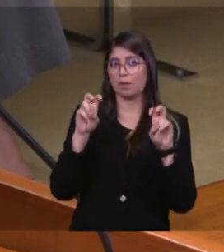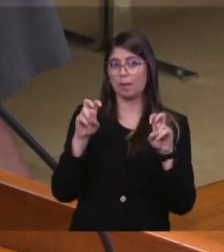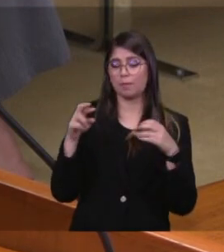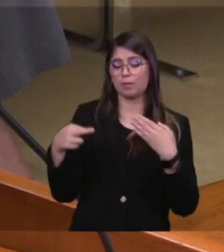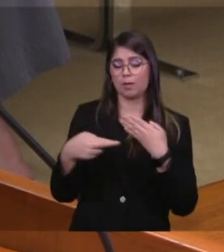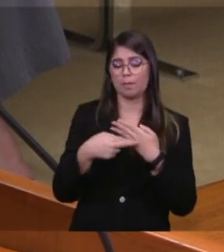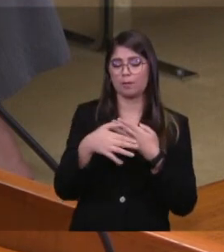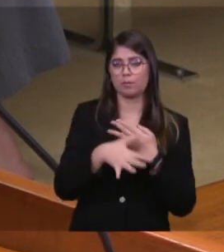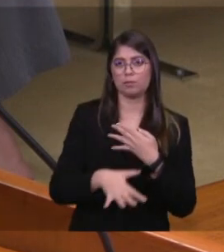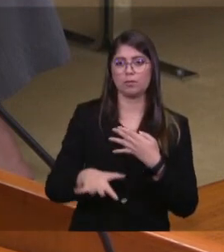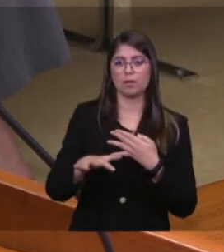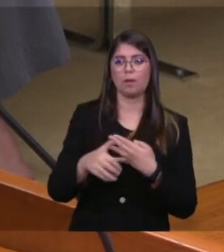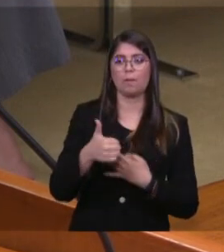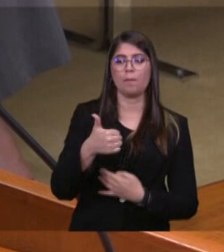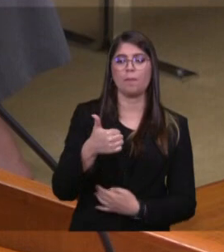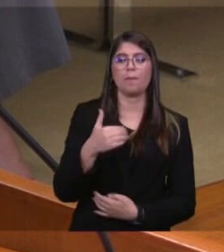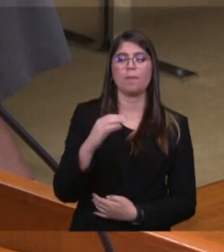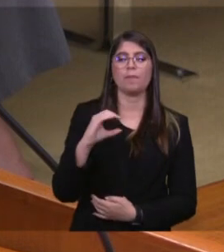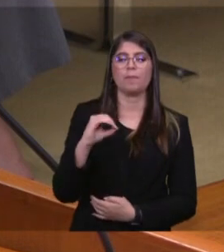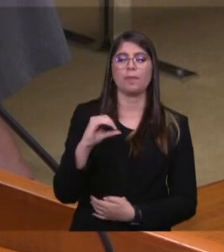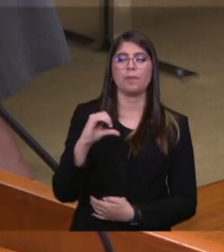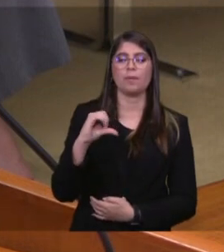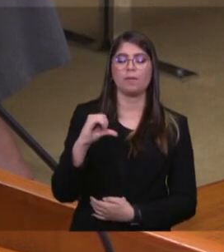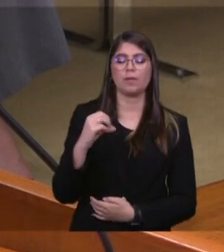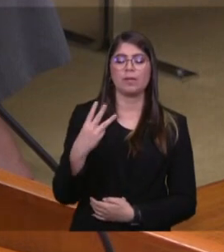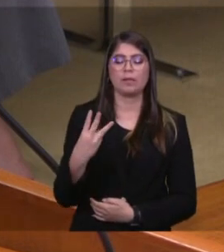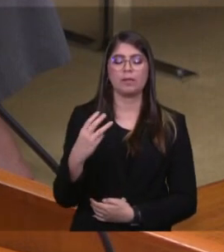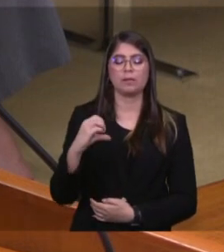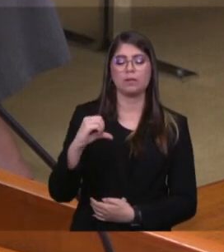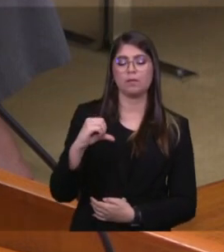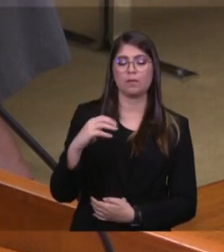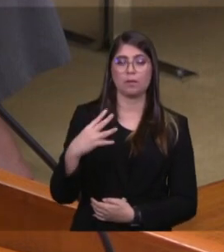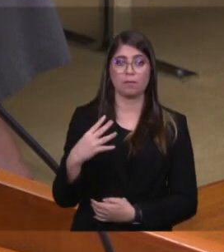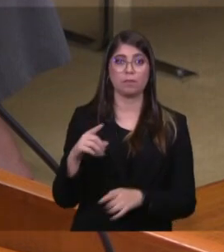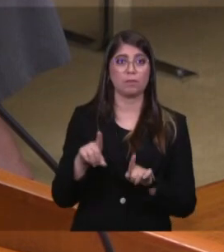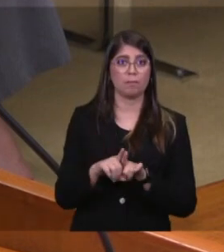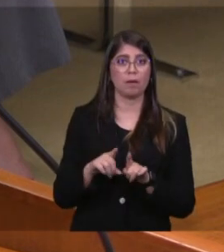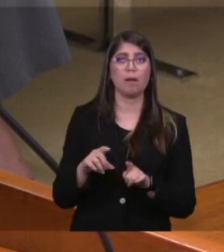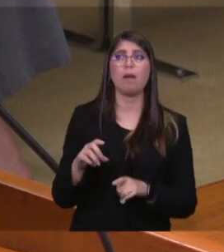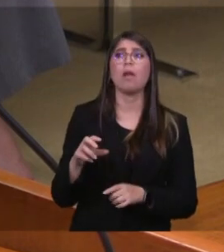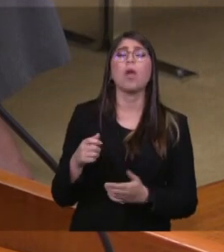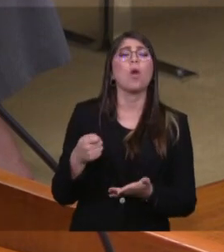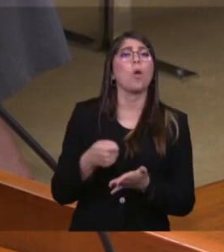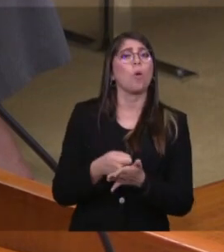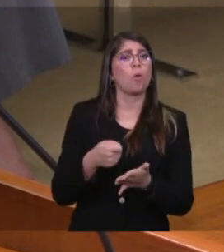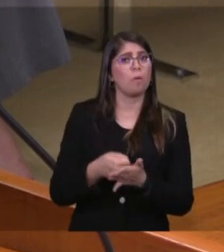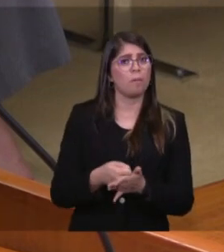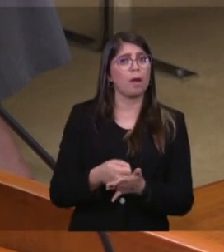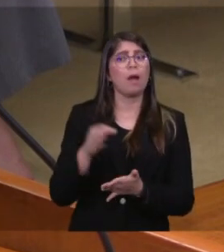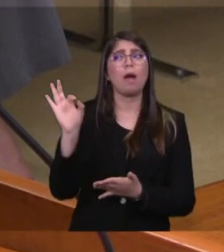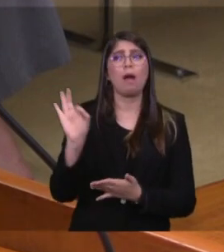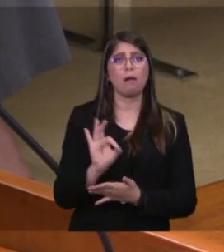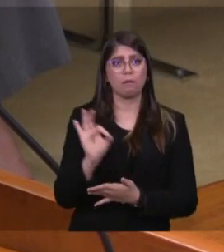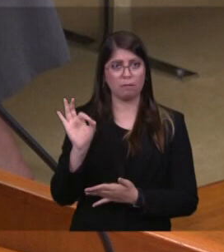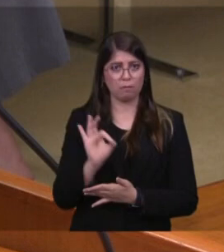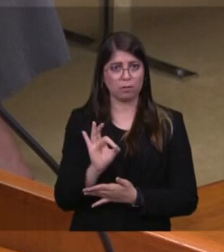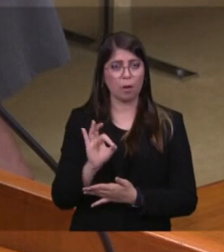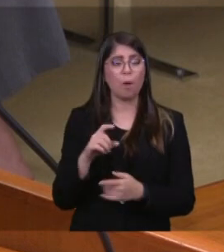geral 1093 e 1094, poder voltar a cobrar o diferencial de alíquota, cumprindo o que consta no artigo